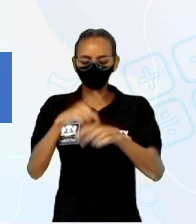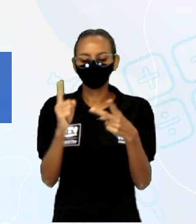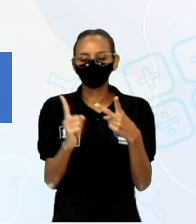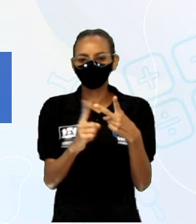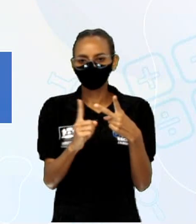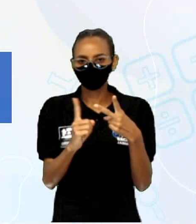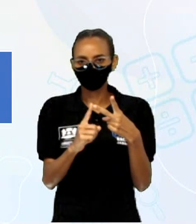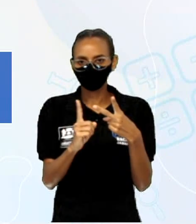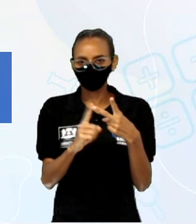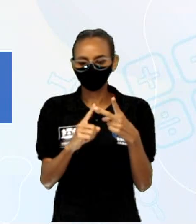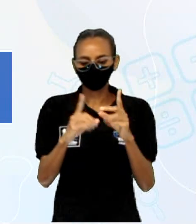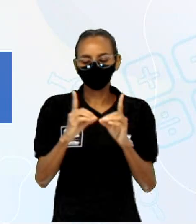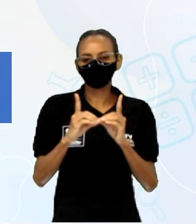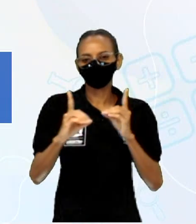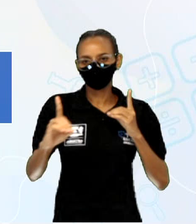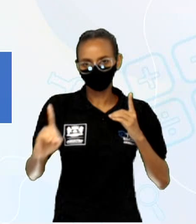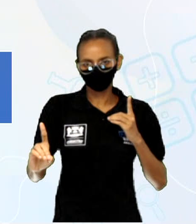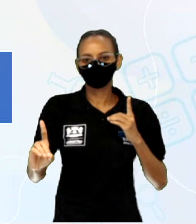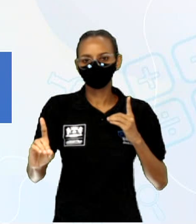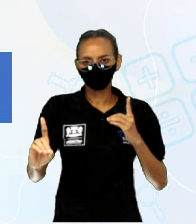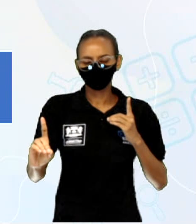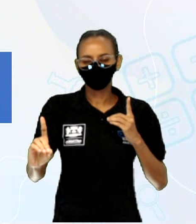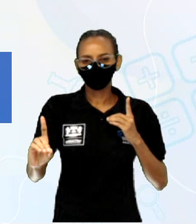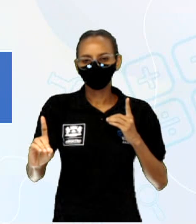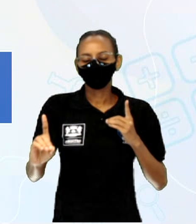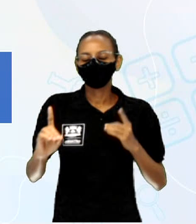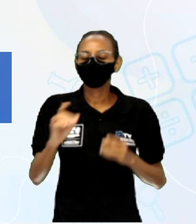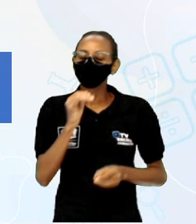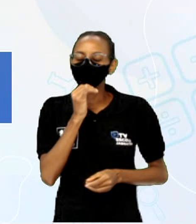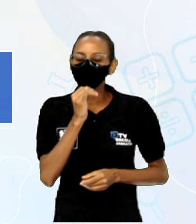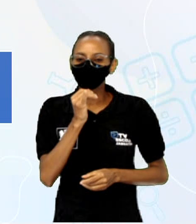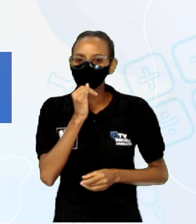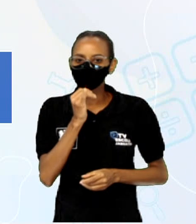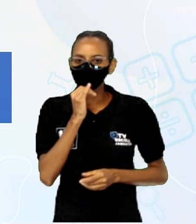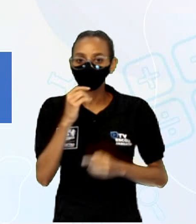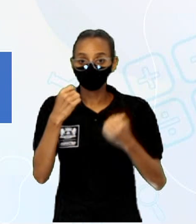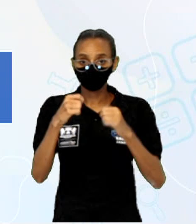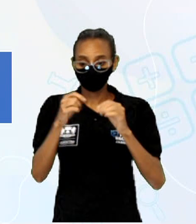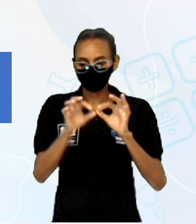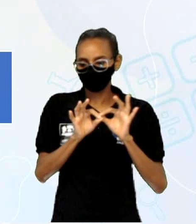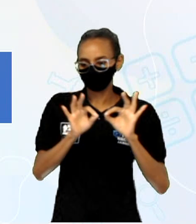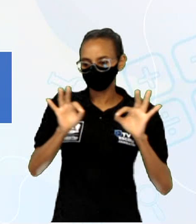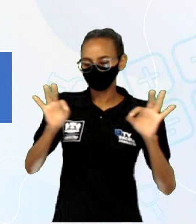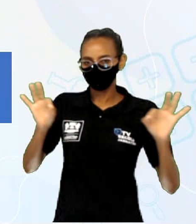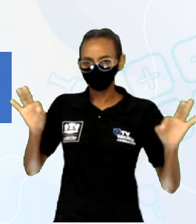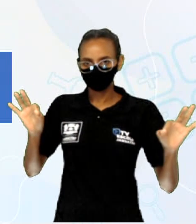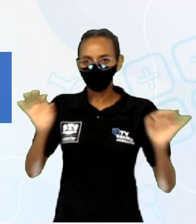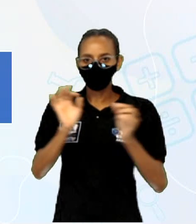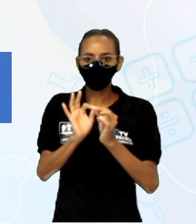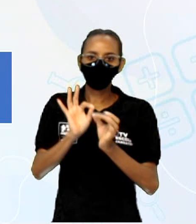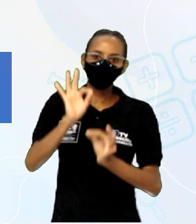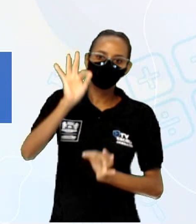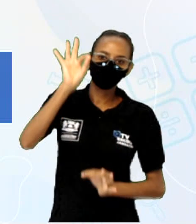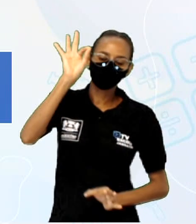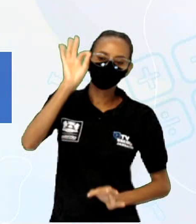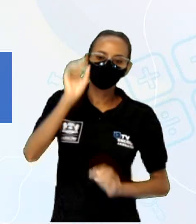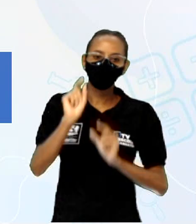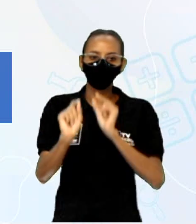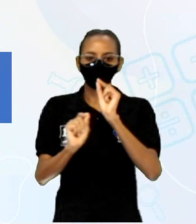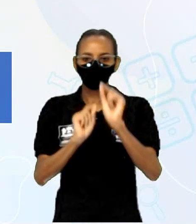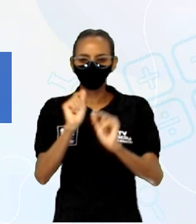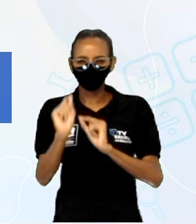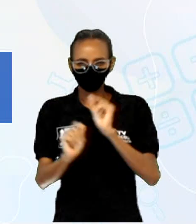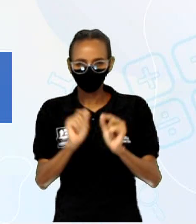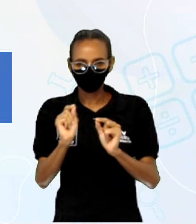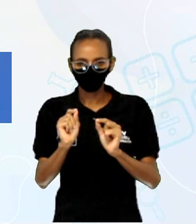percorrida, aquilo que vai ser feito para o atleta, tanto na relação horizontal quanto na relação vertical. Aquilo que ele tem